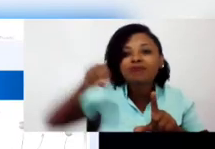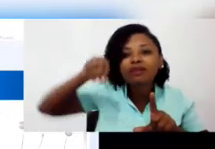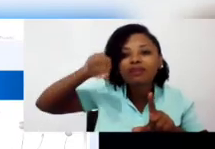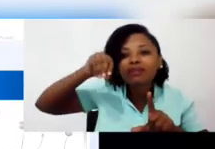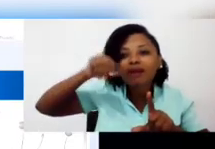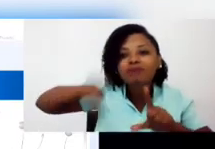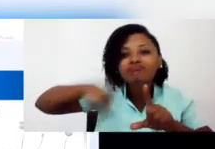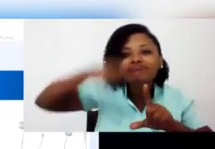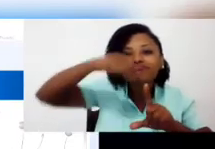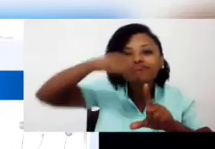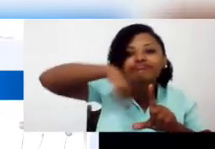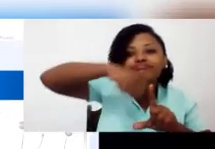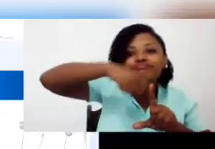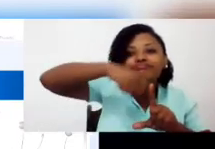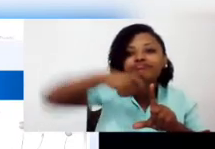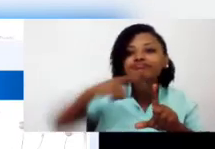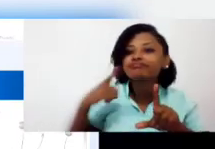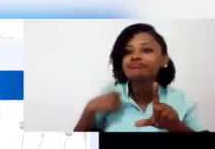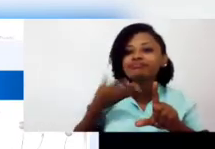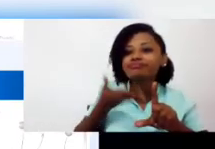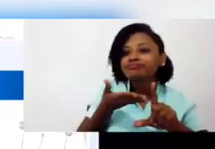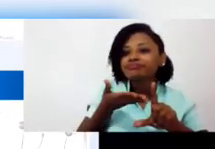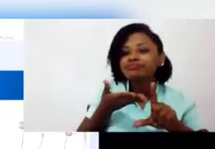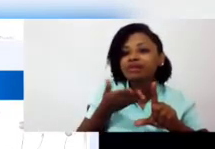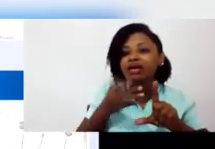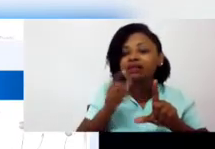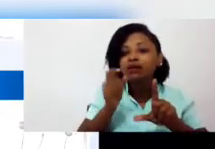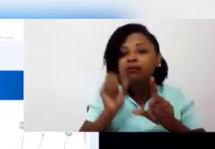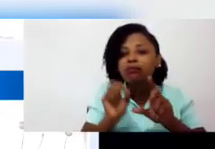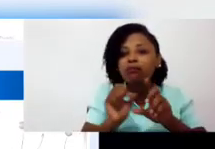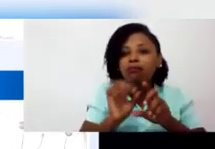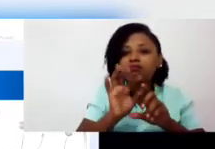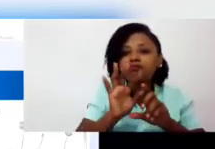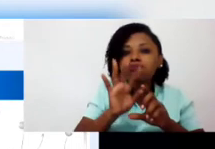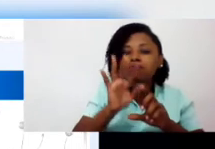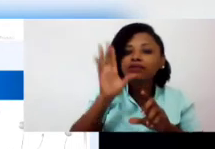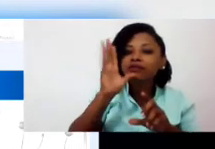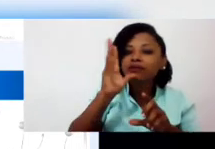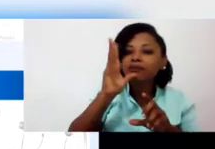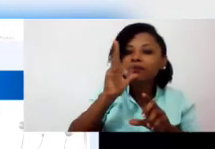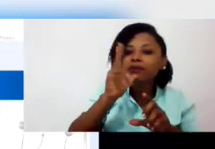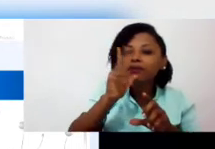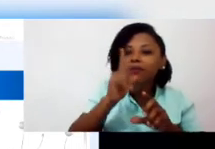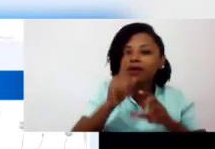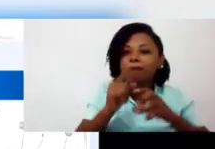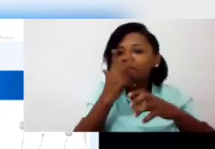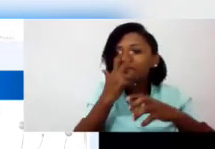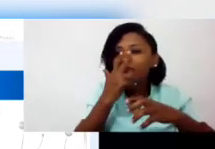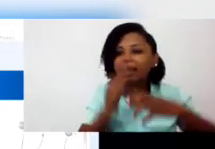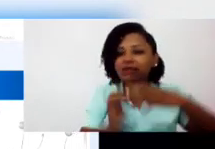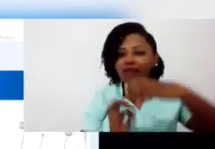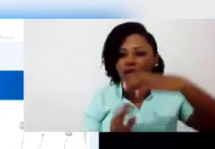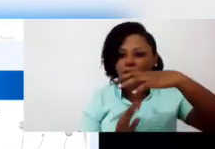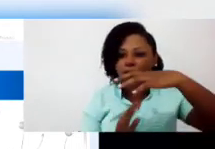branca. O Cl, né, é o cloro, formando essa barreira, né?